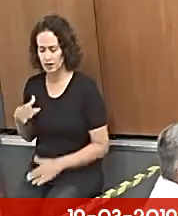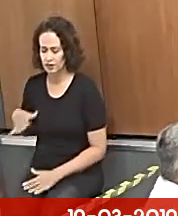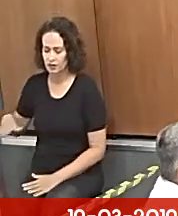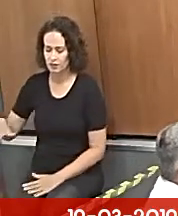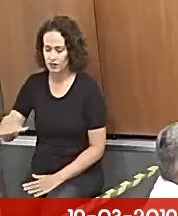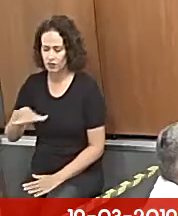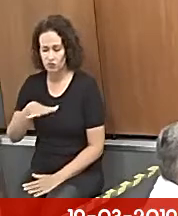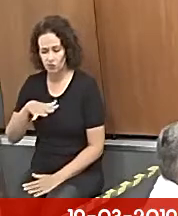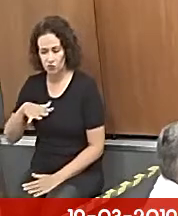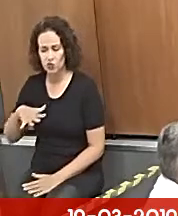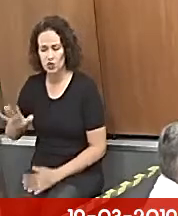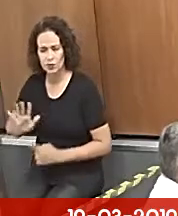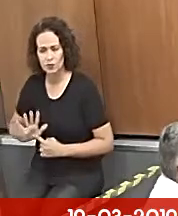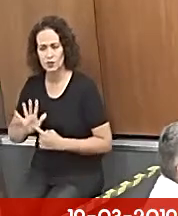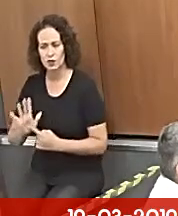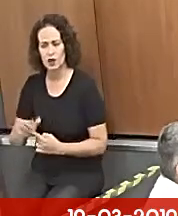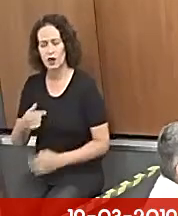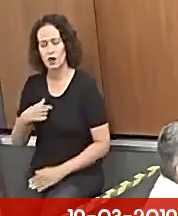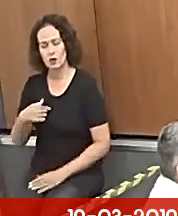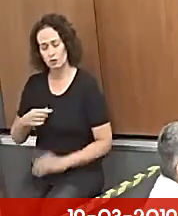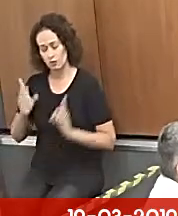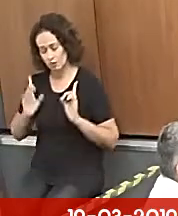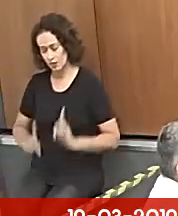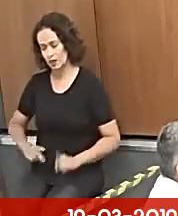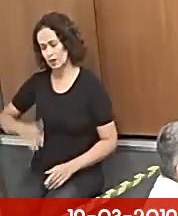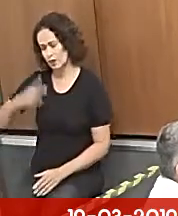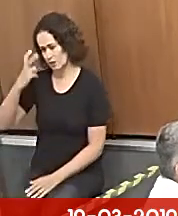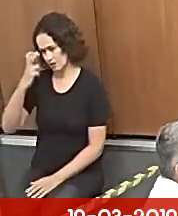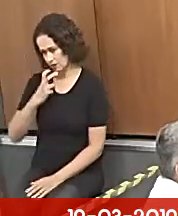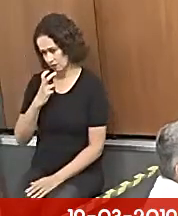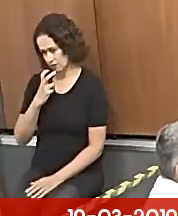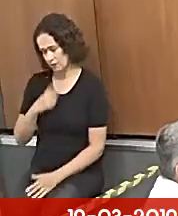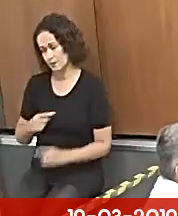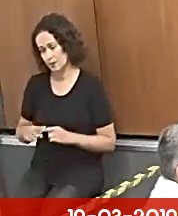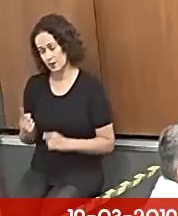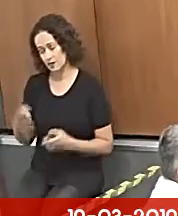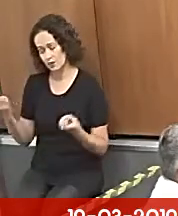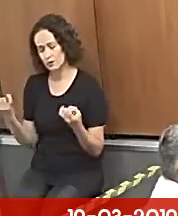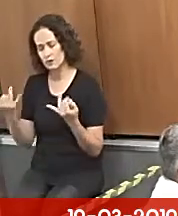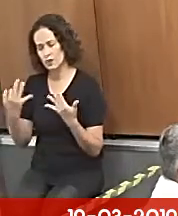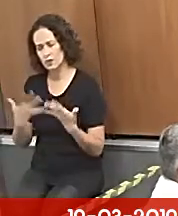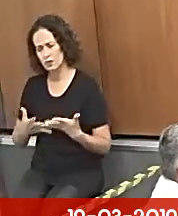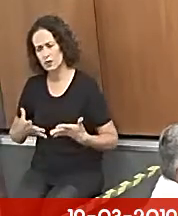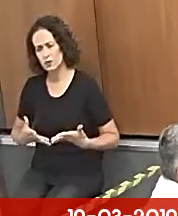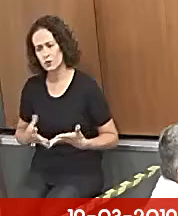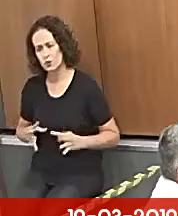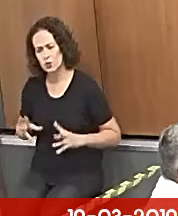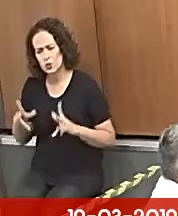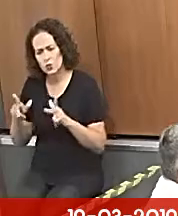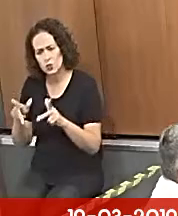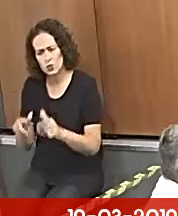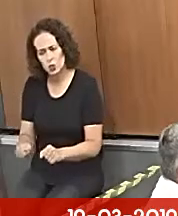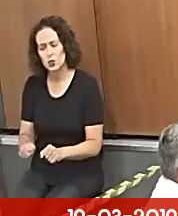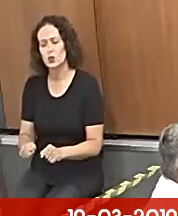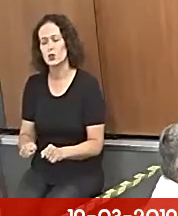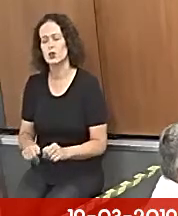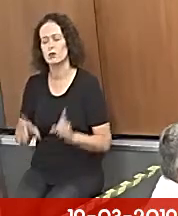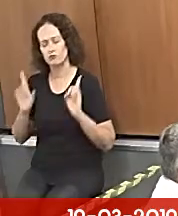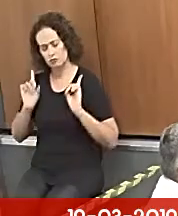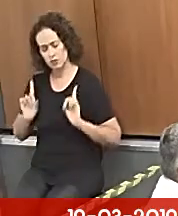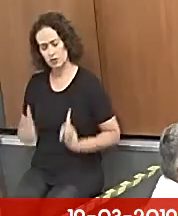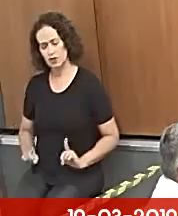aqui estou falando como eu sou uma pessoa com deficiência visual e mas aqui eu tô falando de todas as pessoas com deficiência do estado de minas